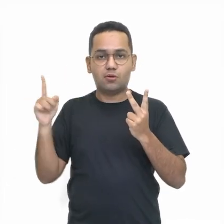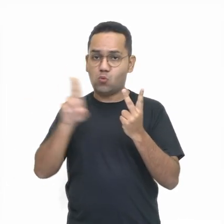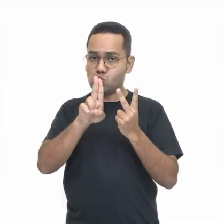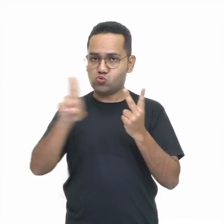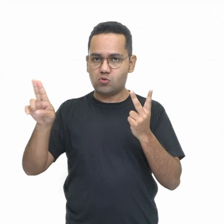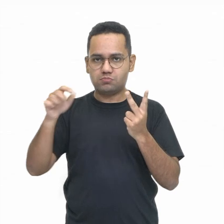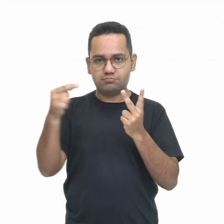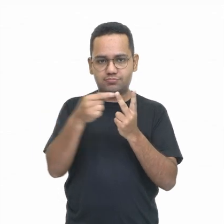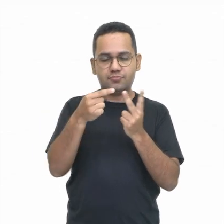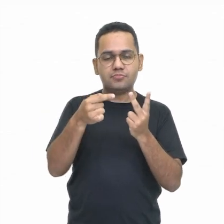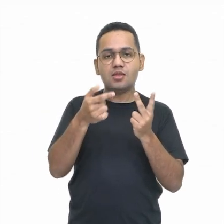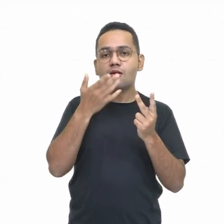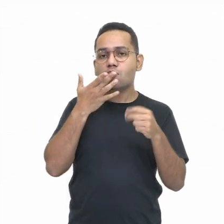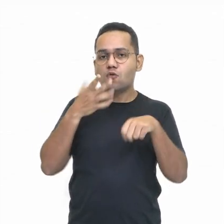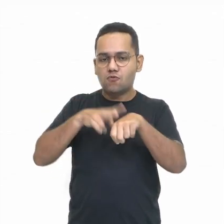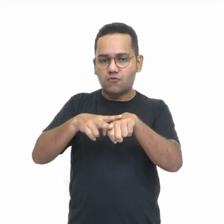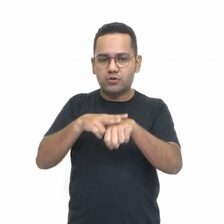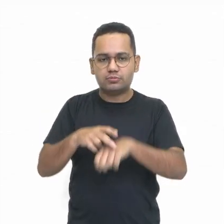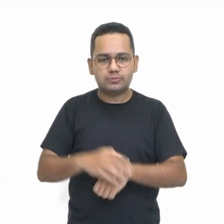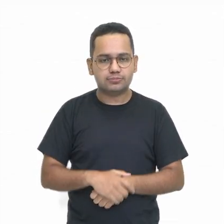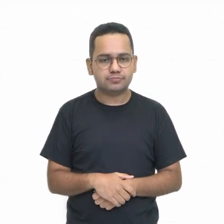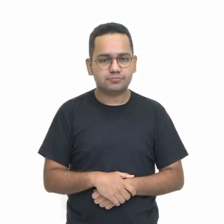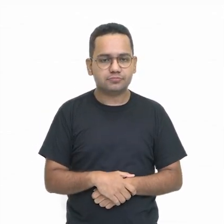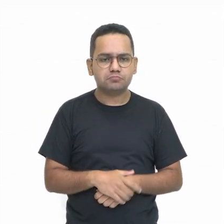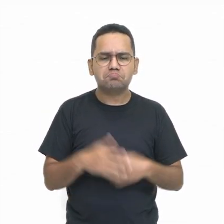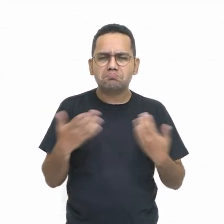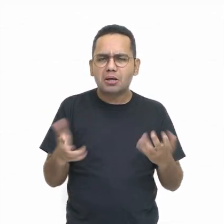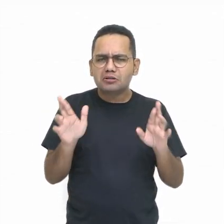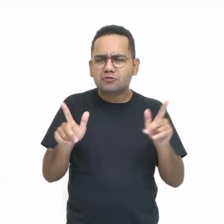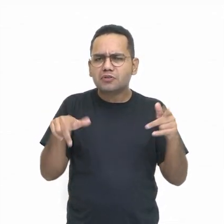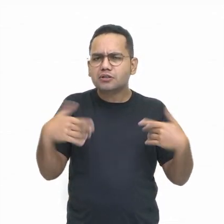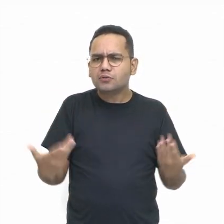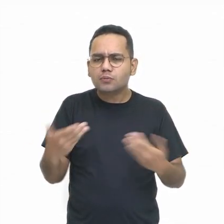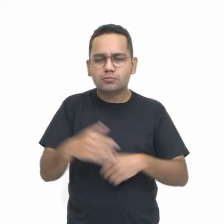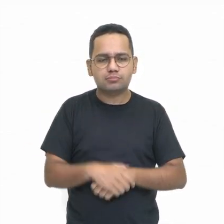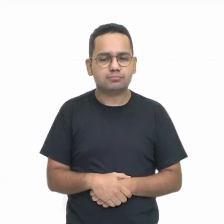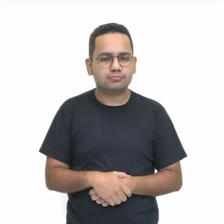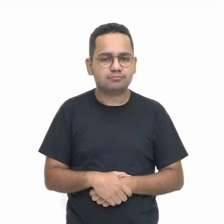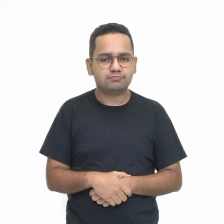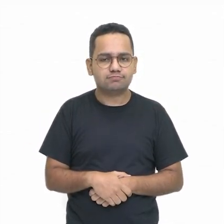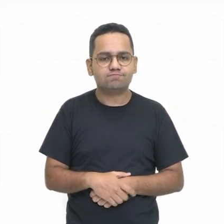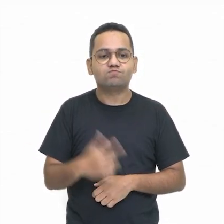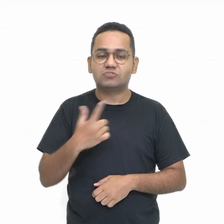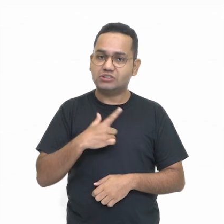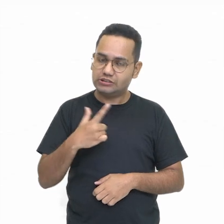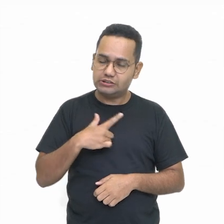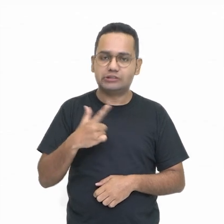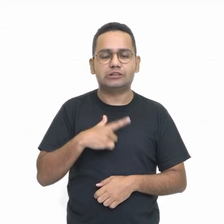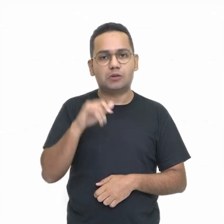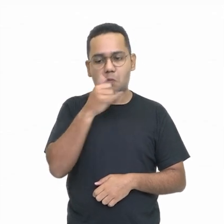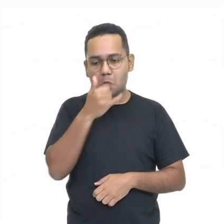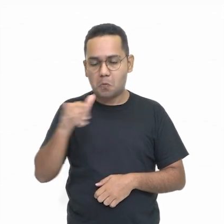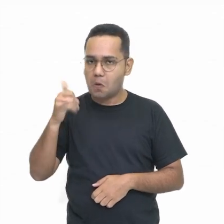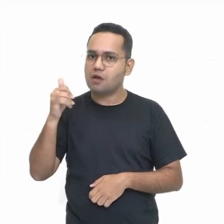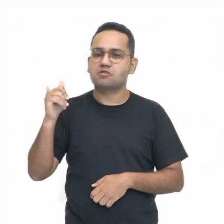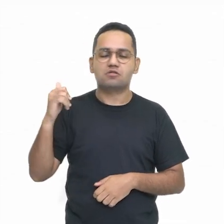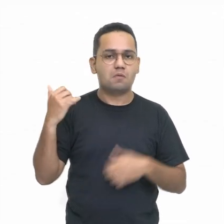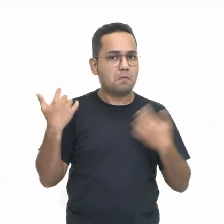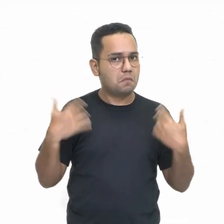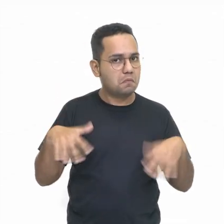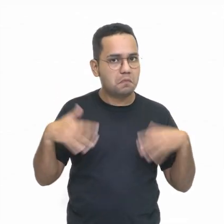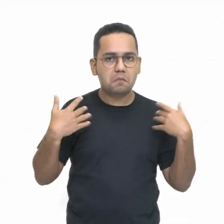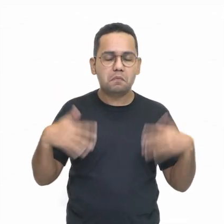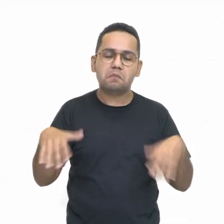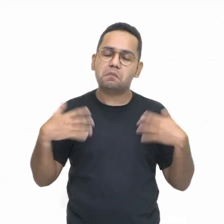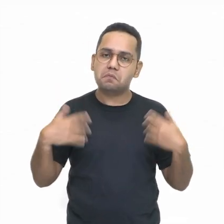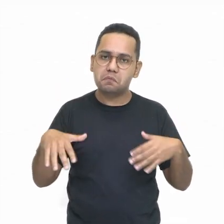ativo, a principal diferença dele é o gasto de energia. E o exemplo mais importante